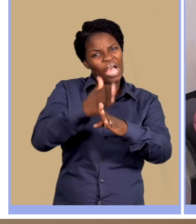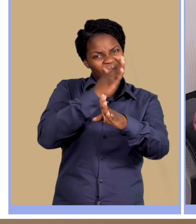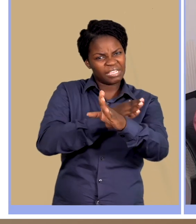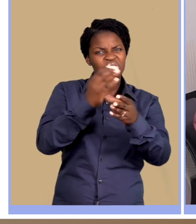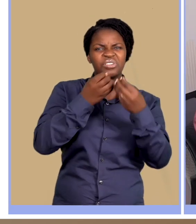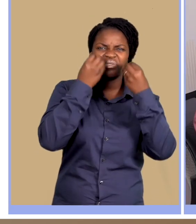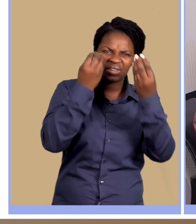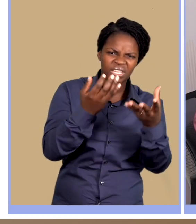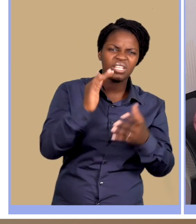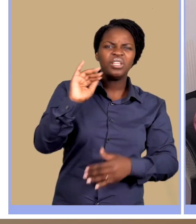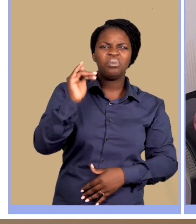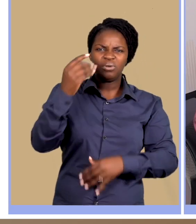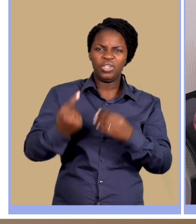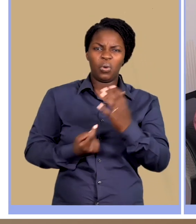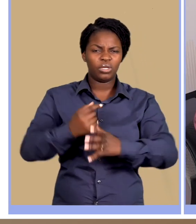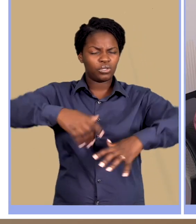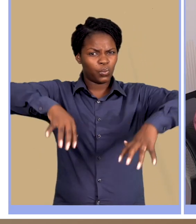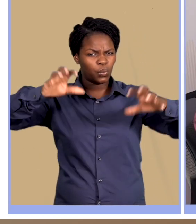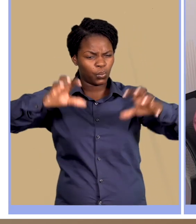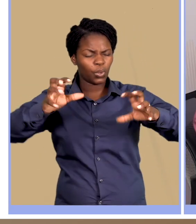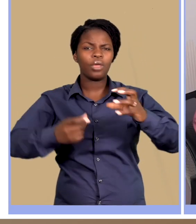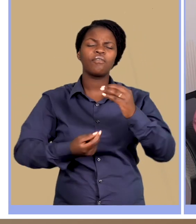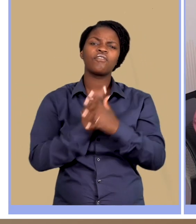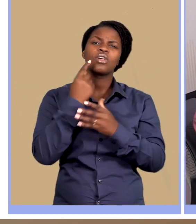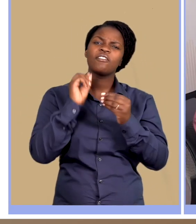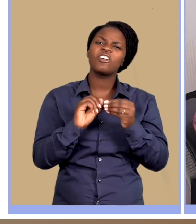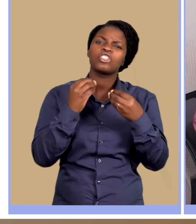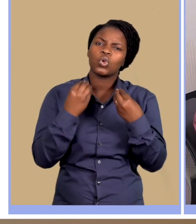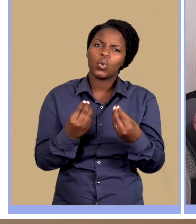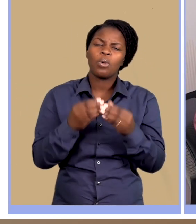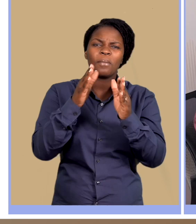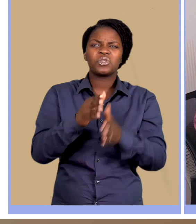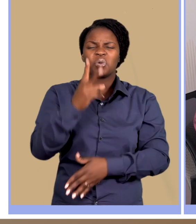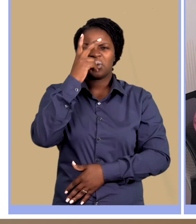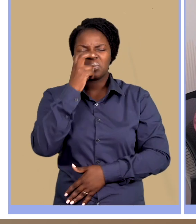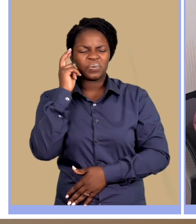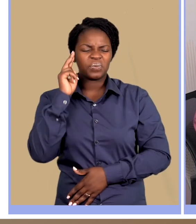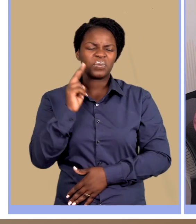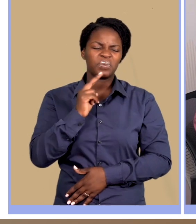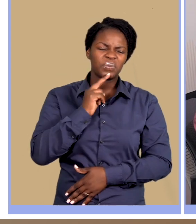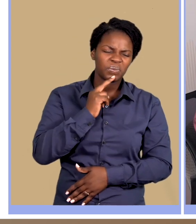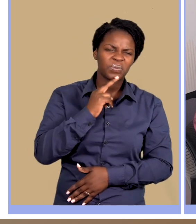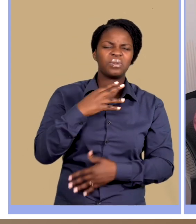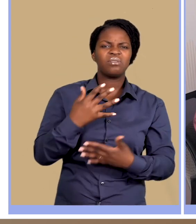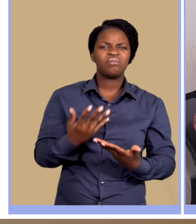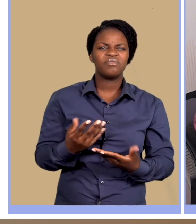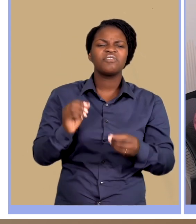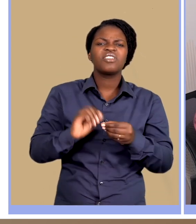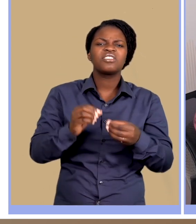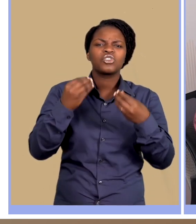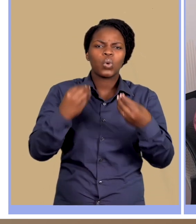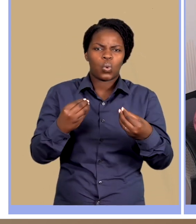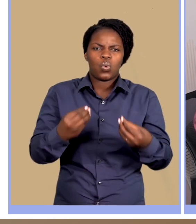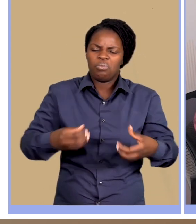medidas cautelares para que as pessoas com deficiência visual, auditiva, intelectual e física